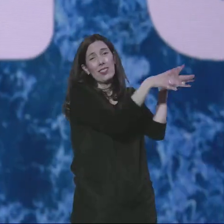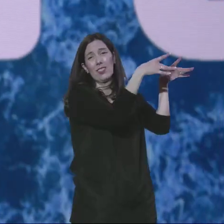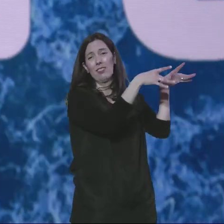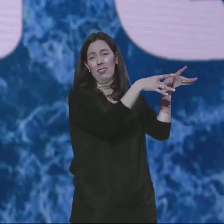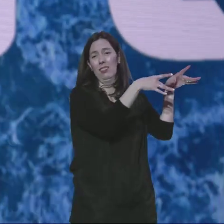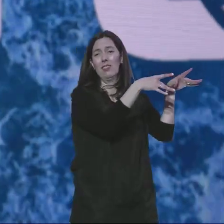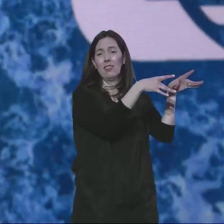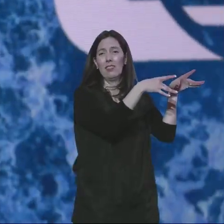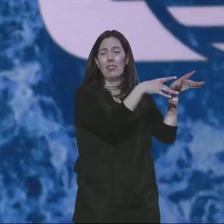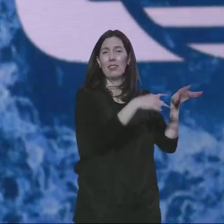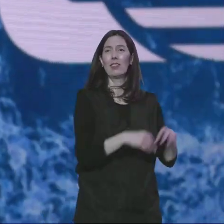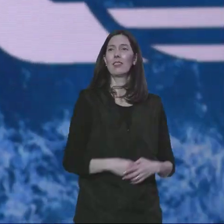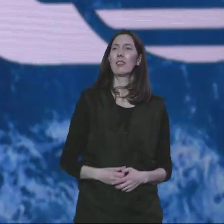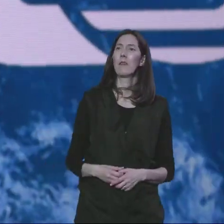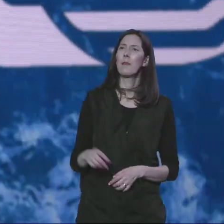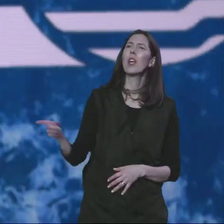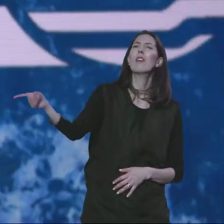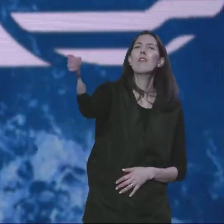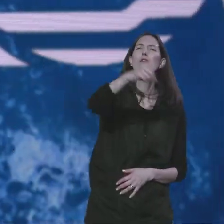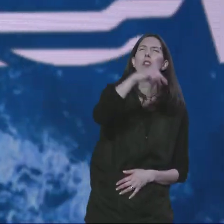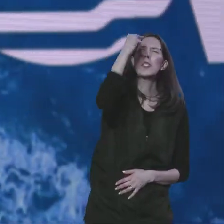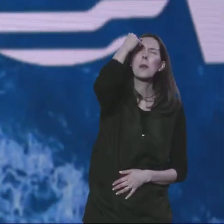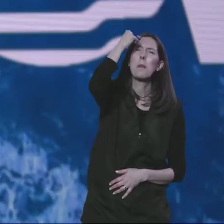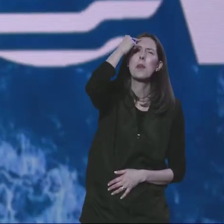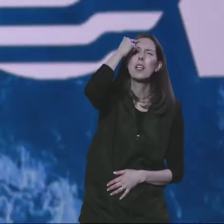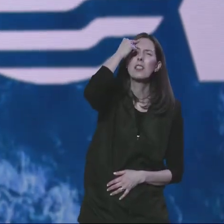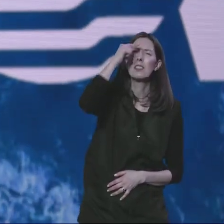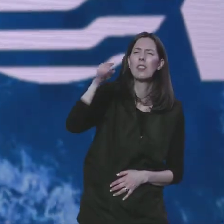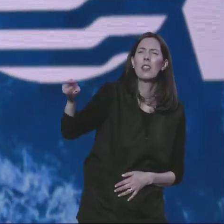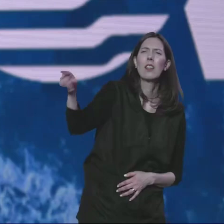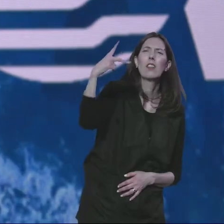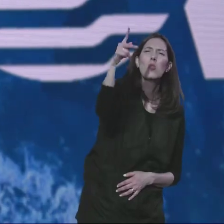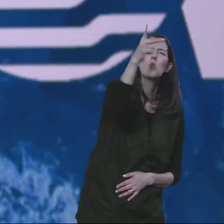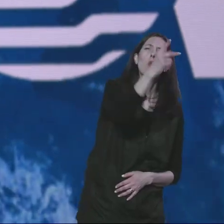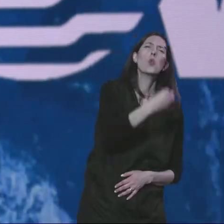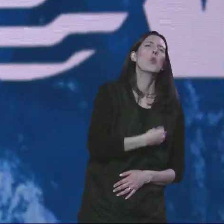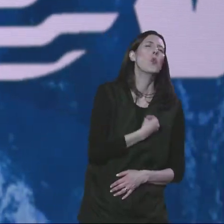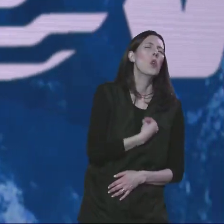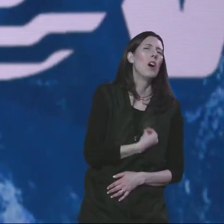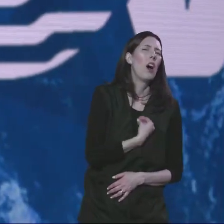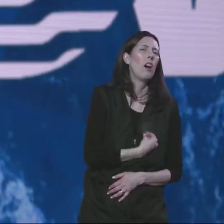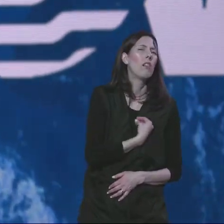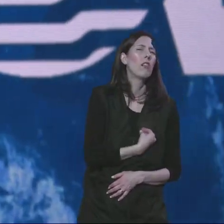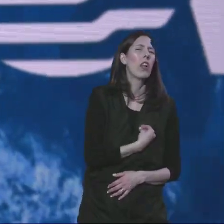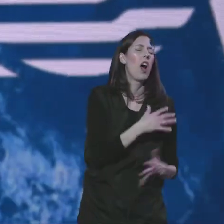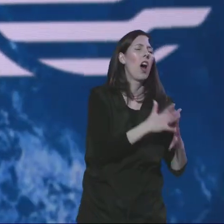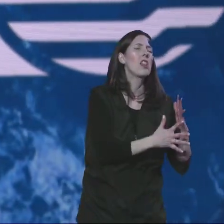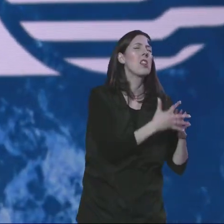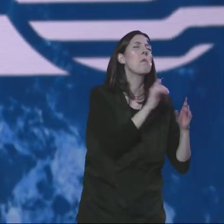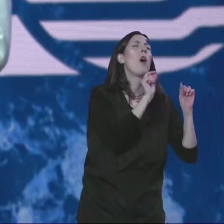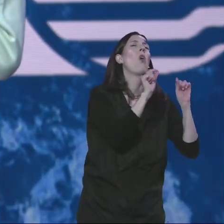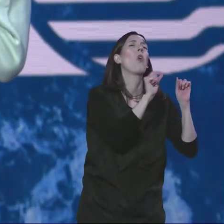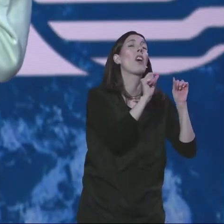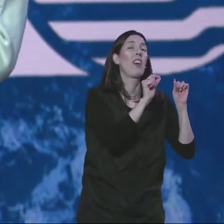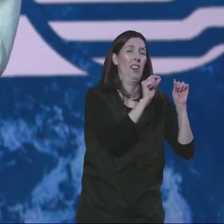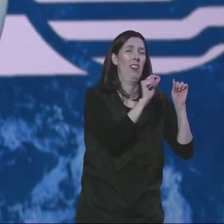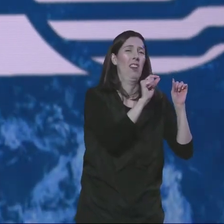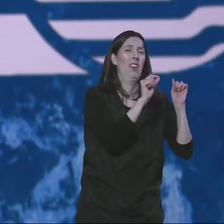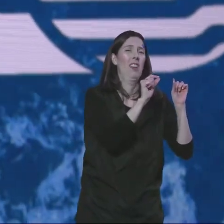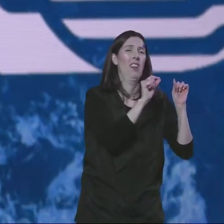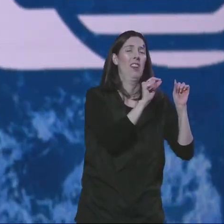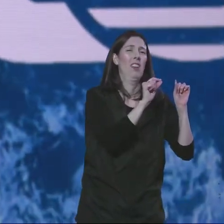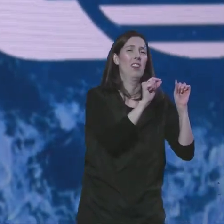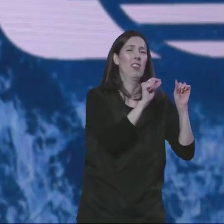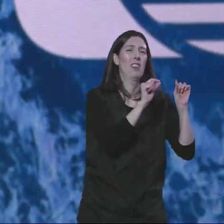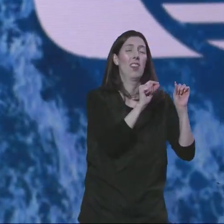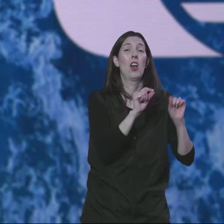E enquanto eu vou falando, eu quero que você pense, o que tem te distraído dos propósitos de Deus para a sua vida? O que tem